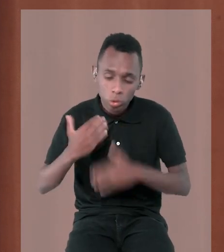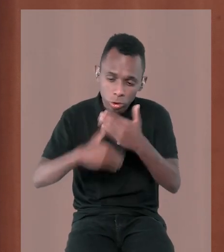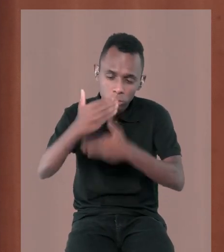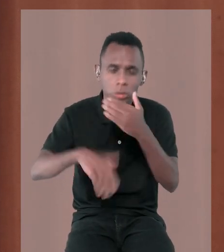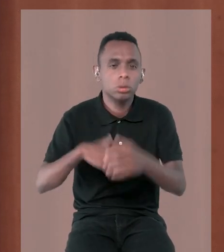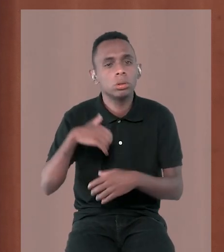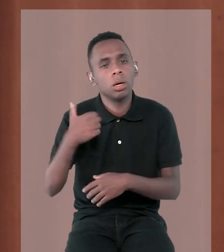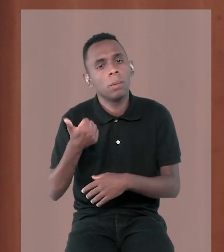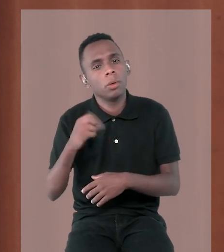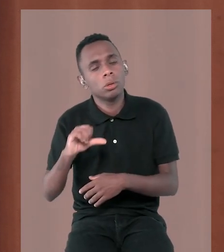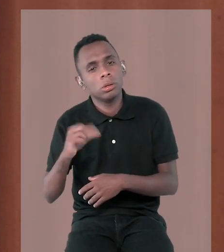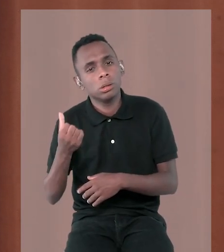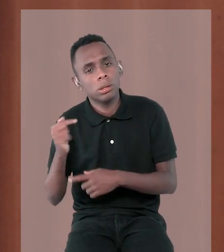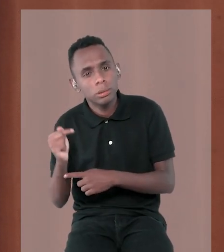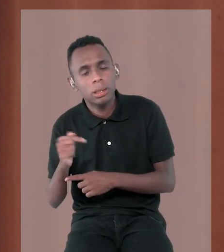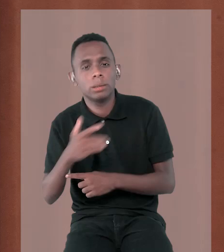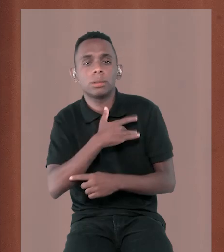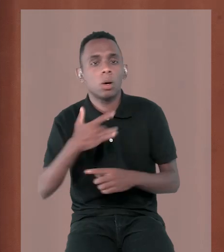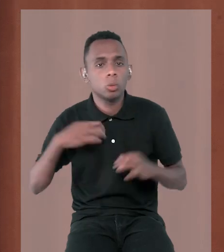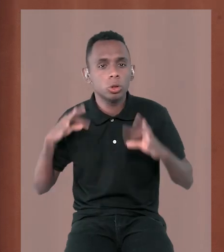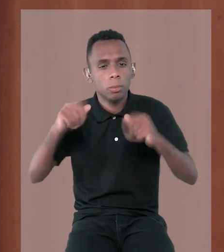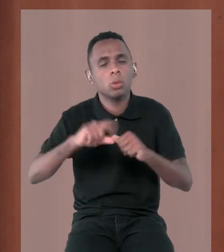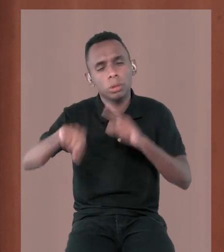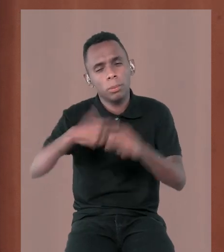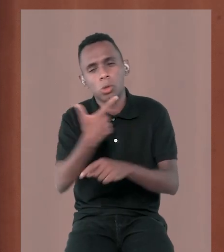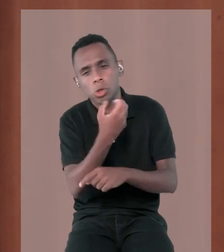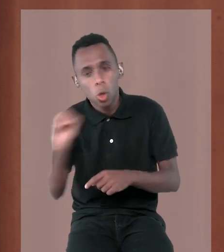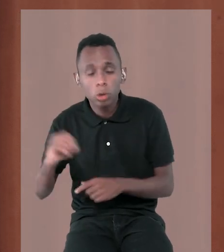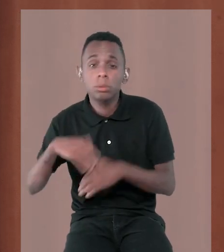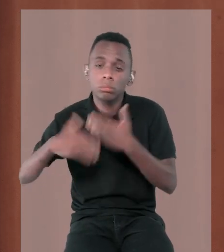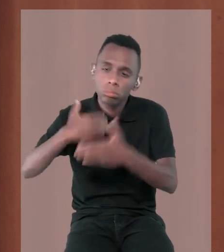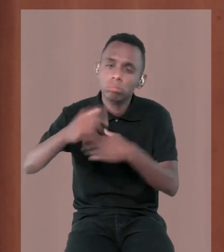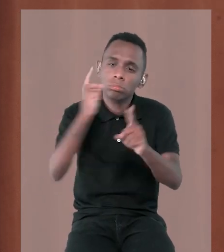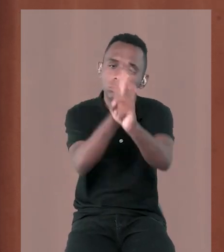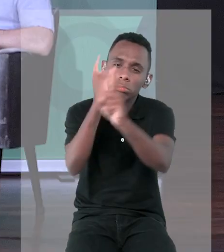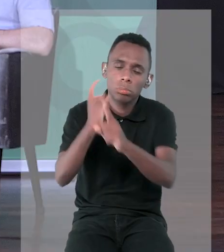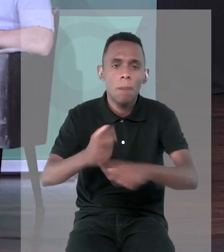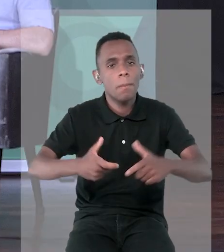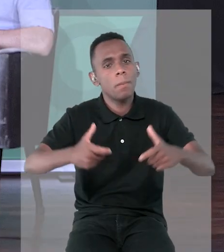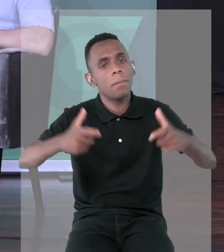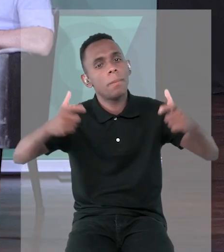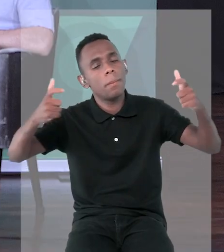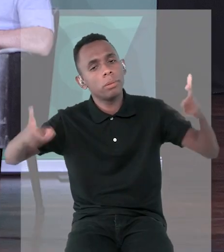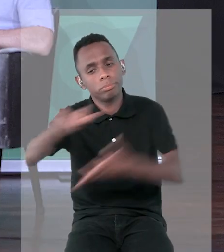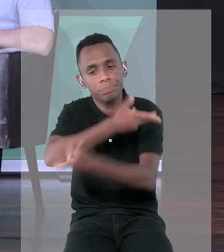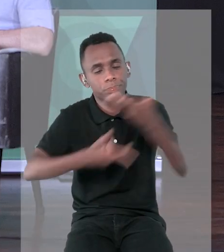em 67, dizendo saúde para todos no ano 2000, e vai amadurecendo os nossos encontros. E